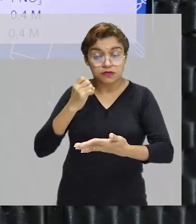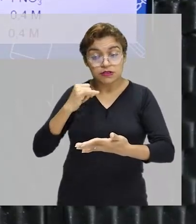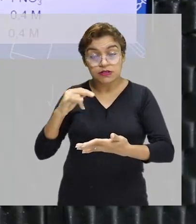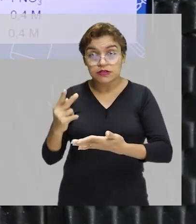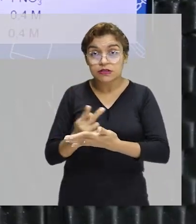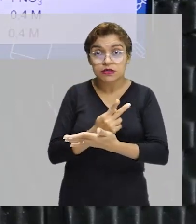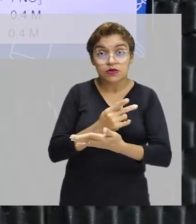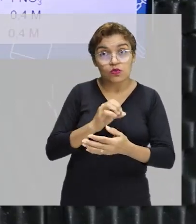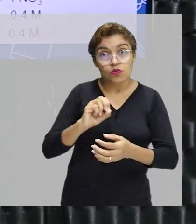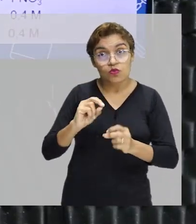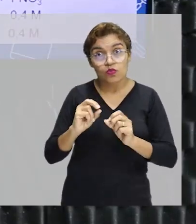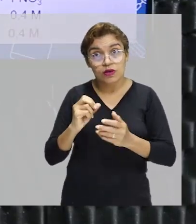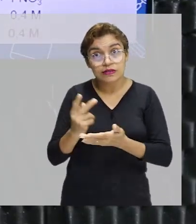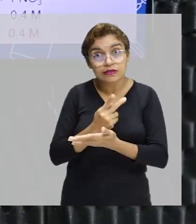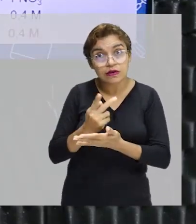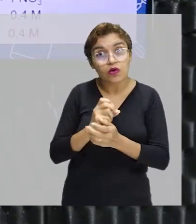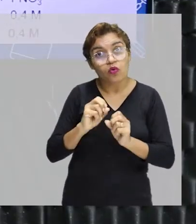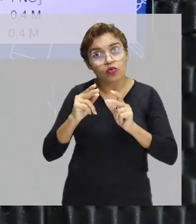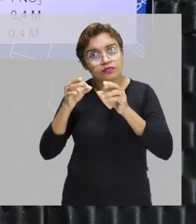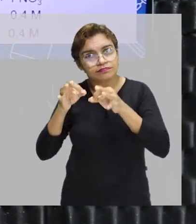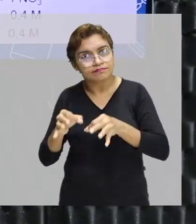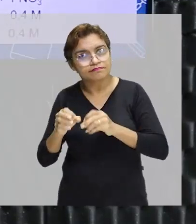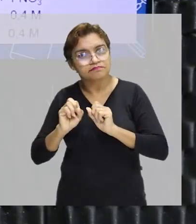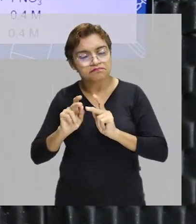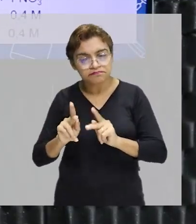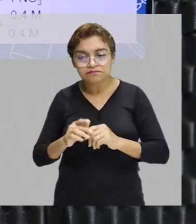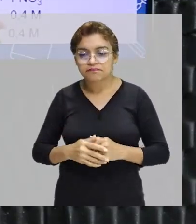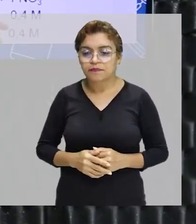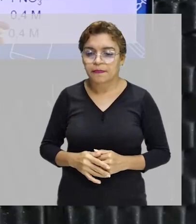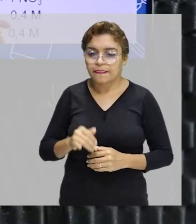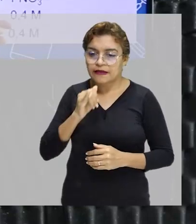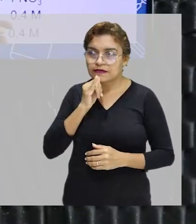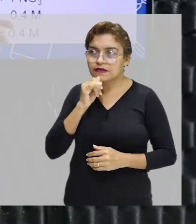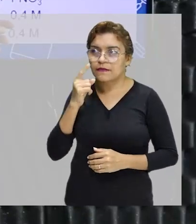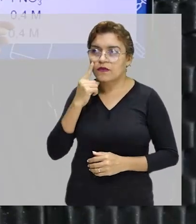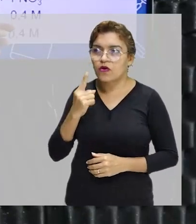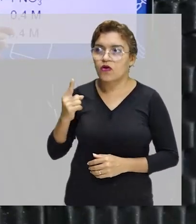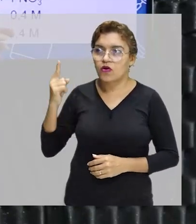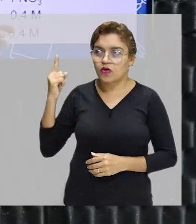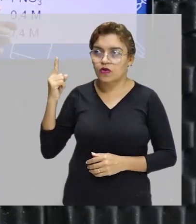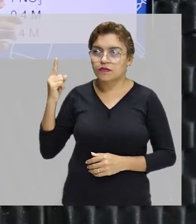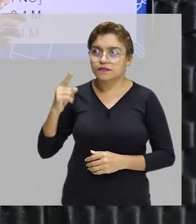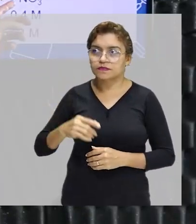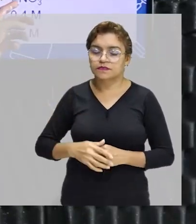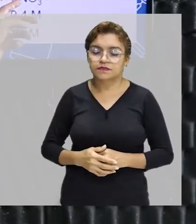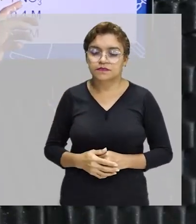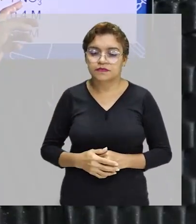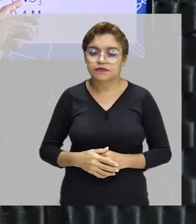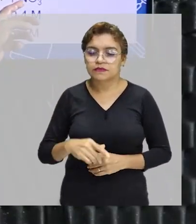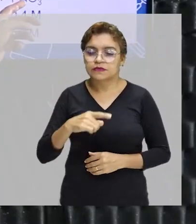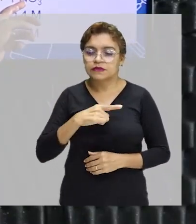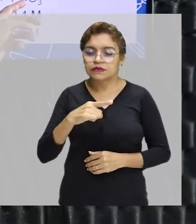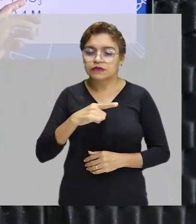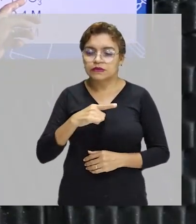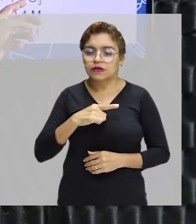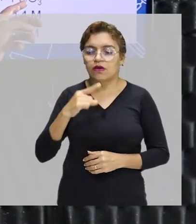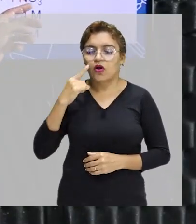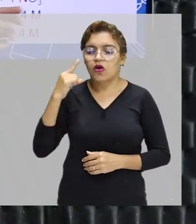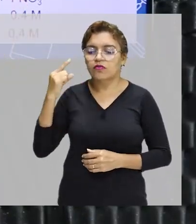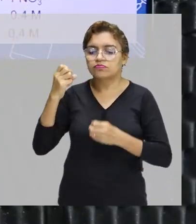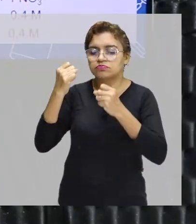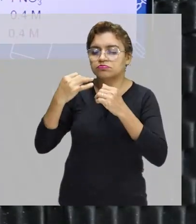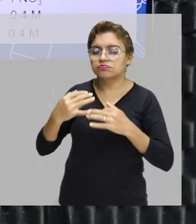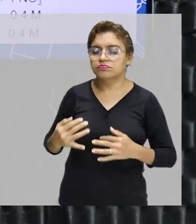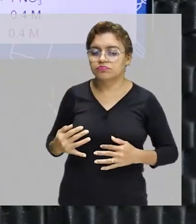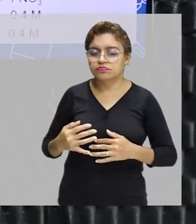em solução vai se dissociar em 1 mol do potássio e 1 mol do